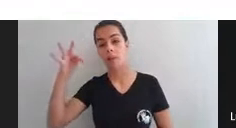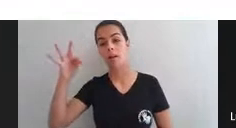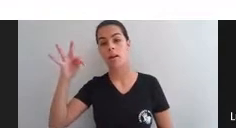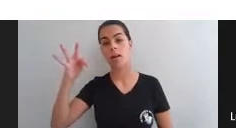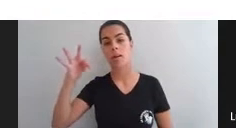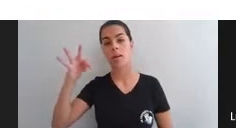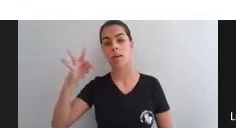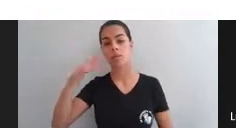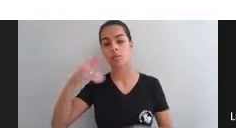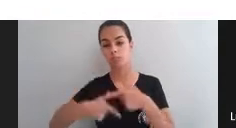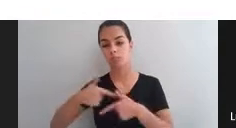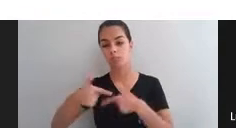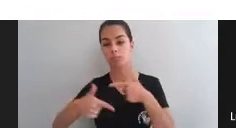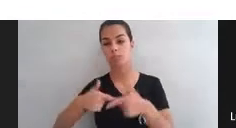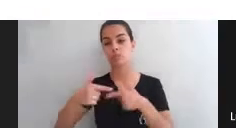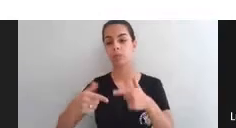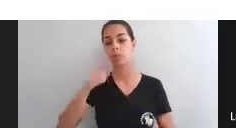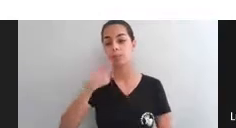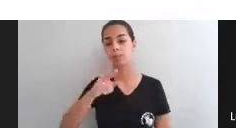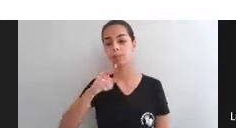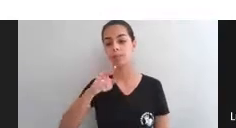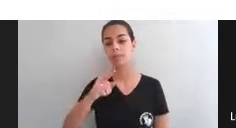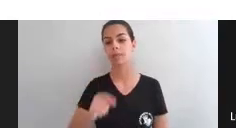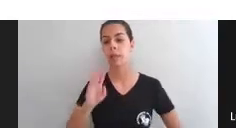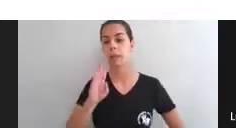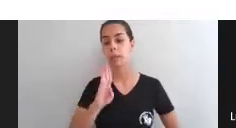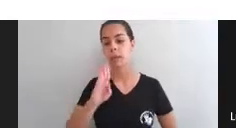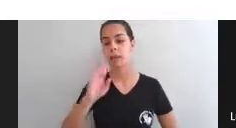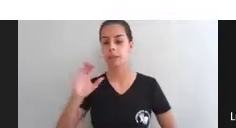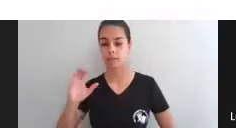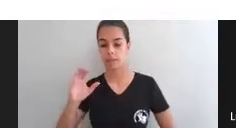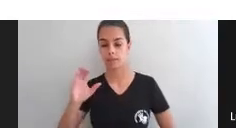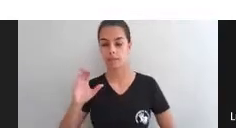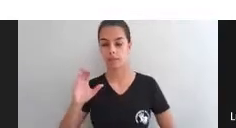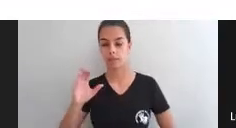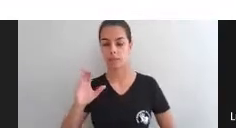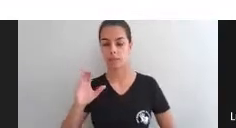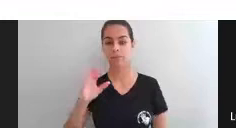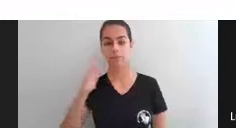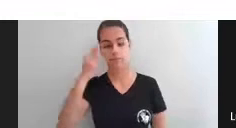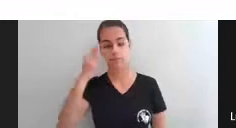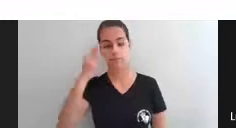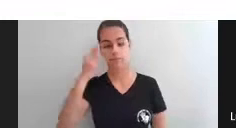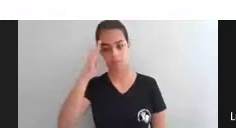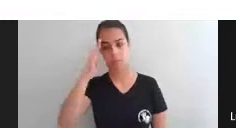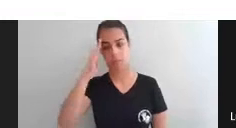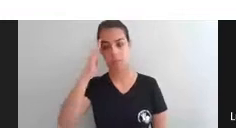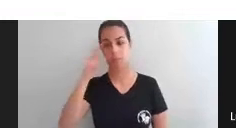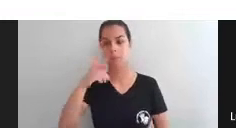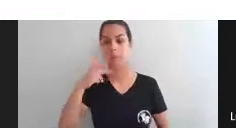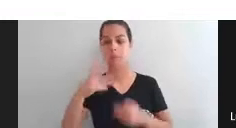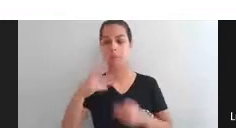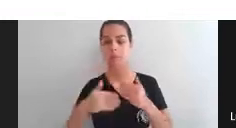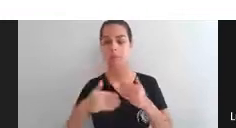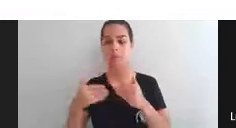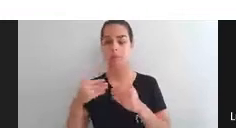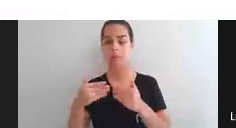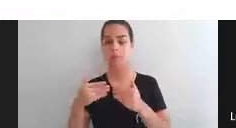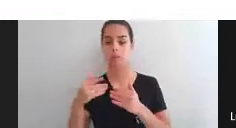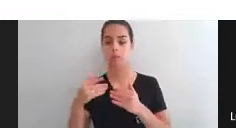aqui nesse passo BC. Isso tem implicações importantes para a gente na simplificação desse processo. Eu vou